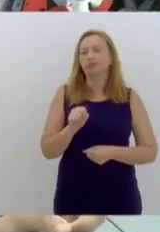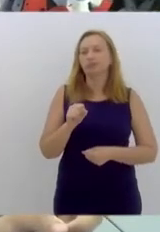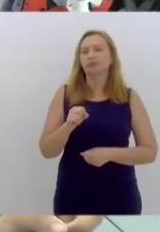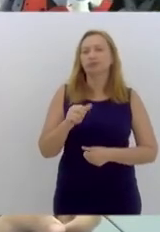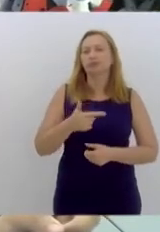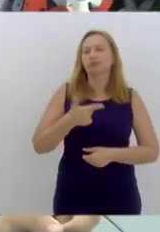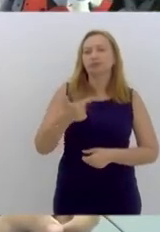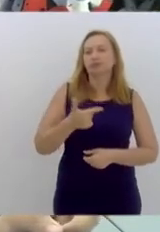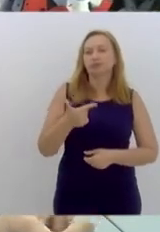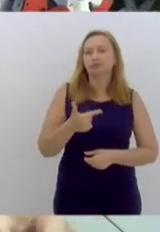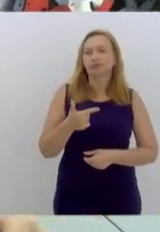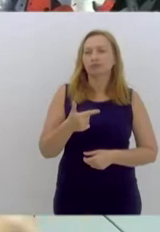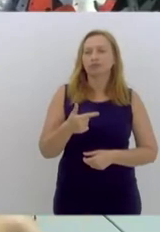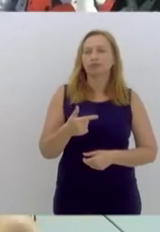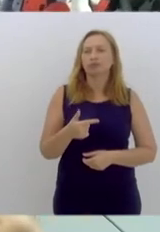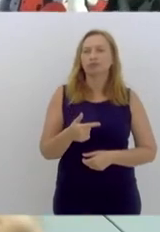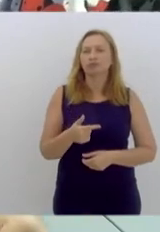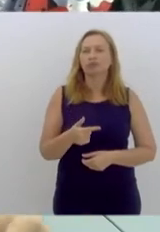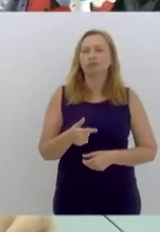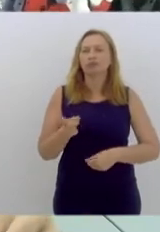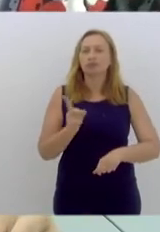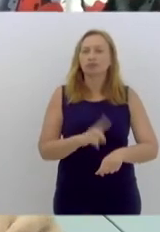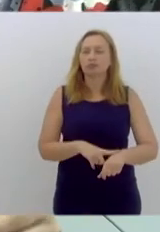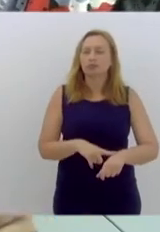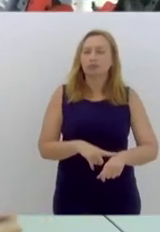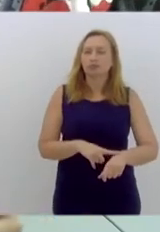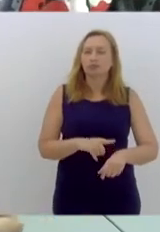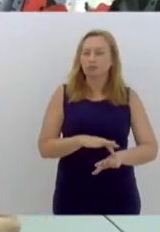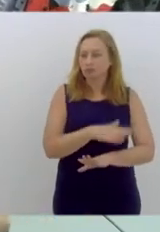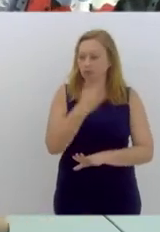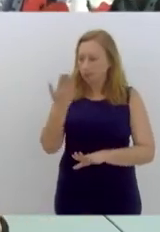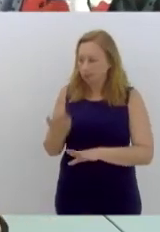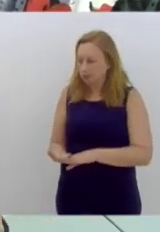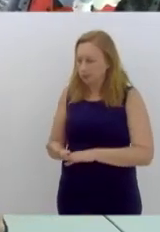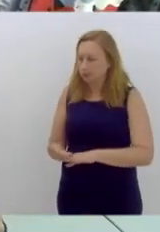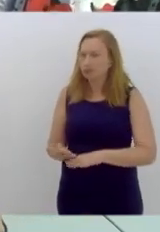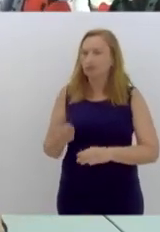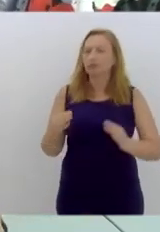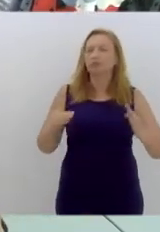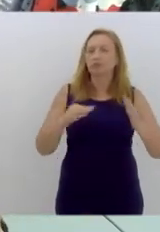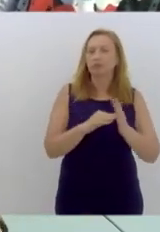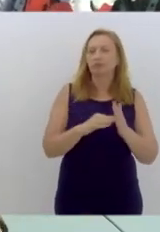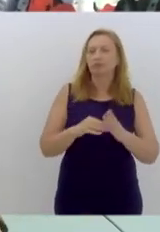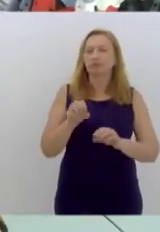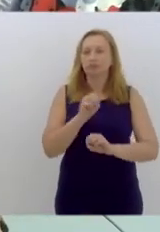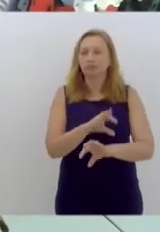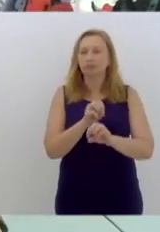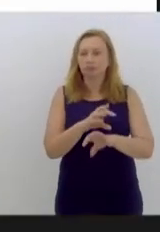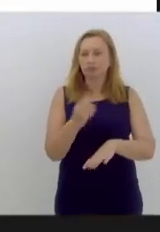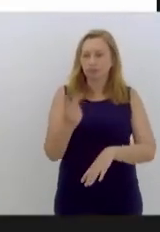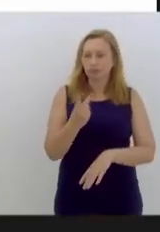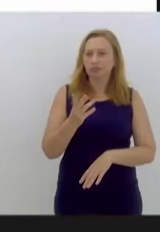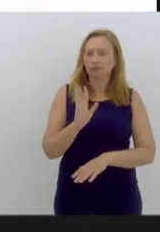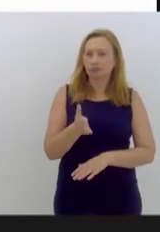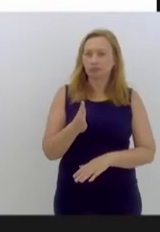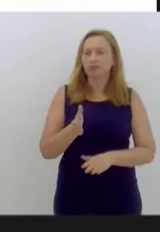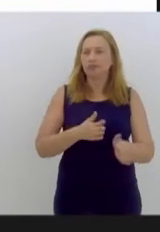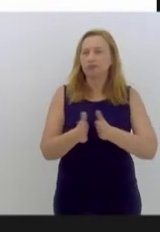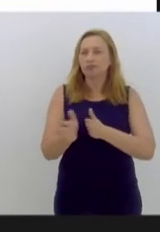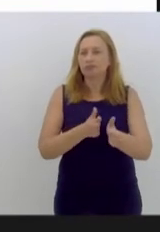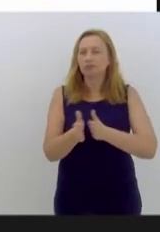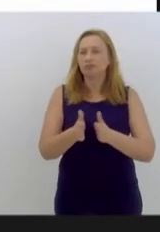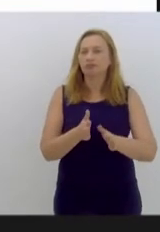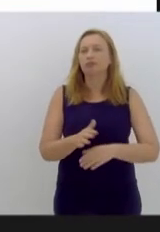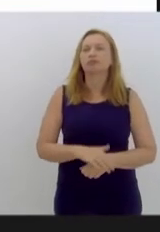ponto, proporção de alunos da rede municipal em tempo integral, que também é uma meta importantíssima para a educação. Esses dois respeitam acesso.